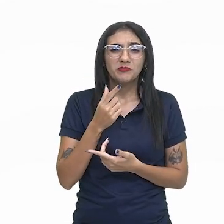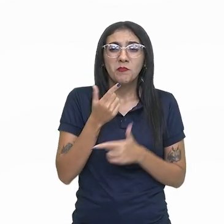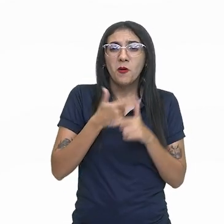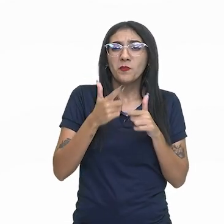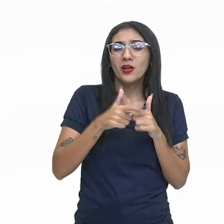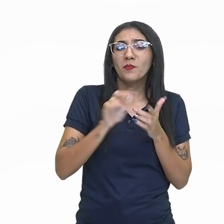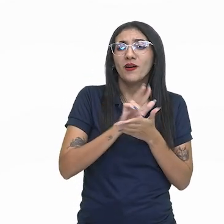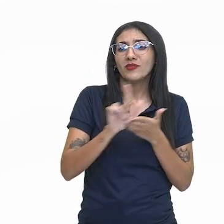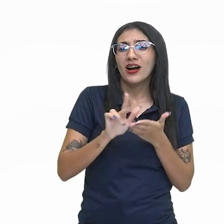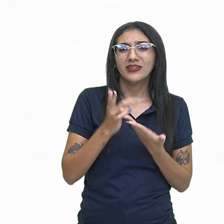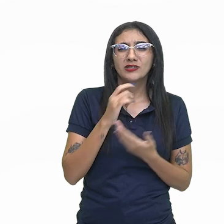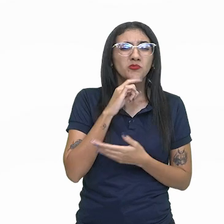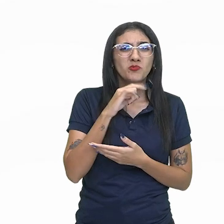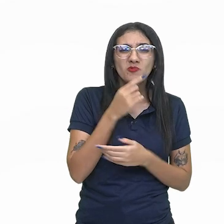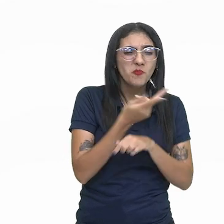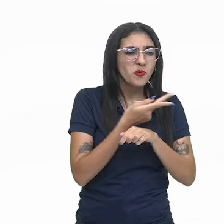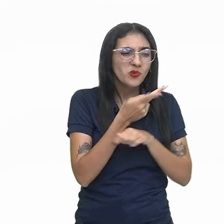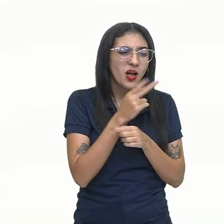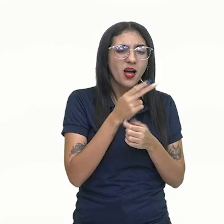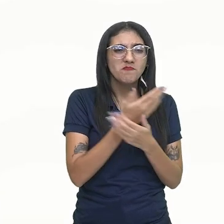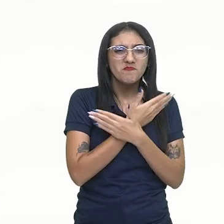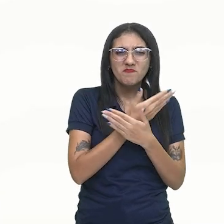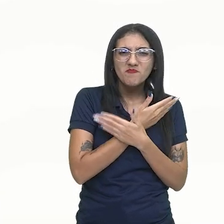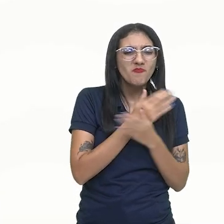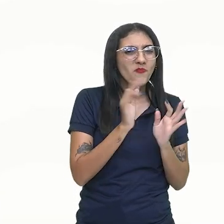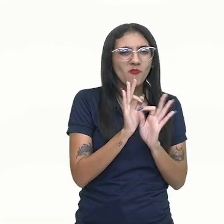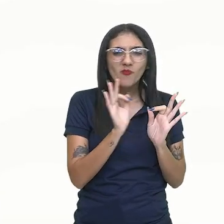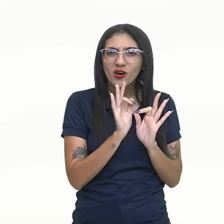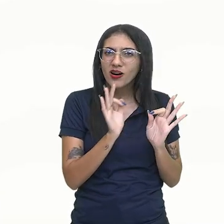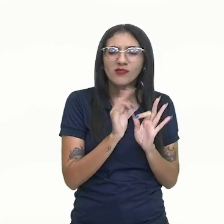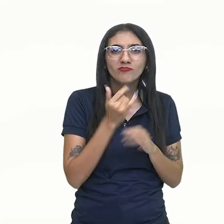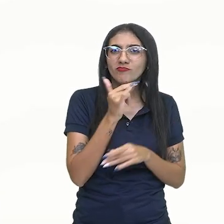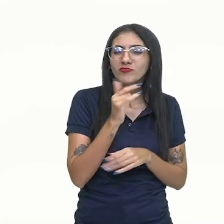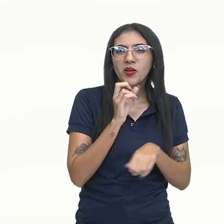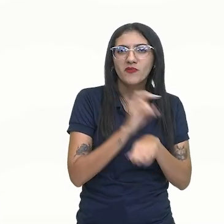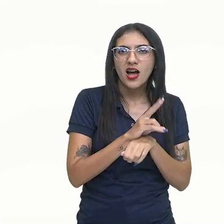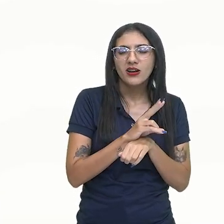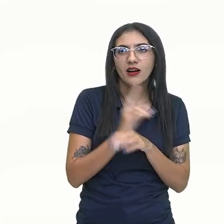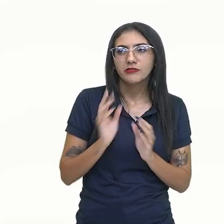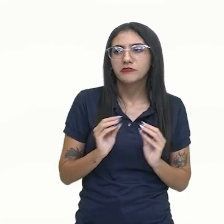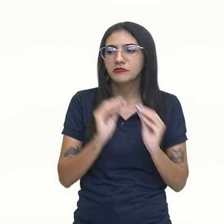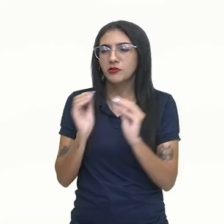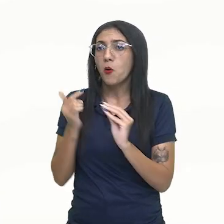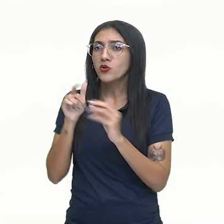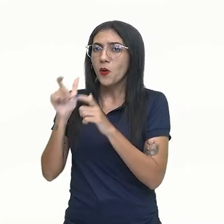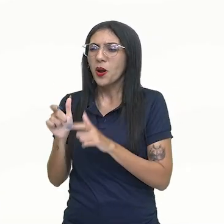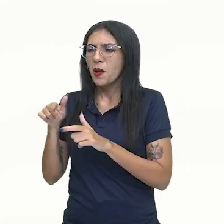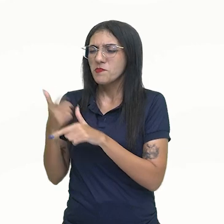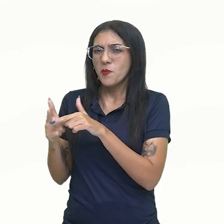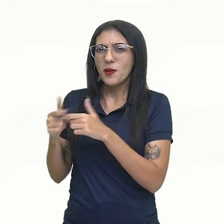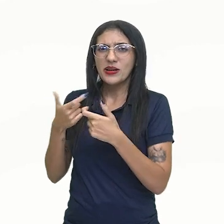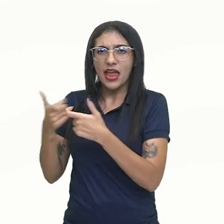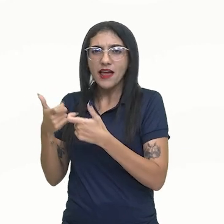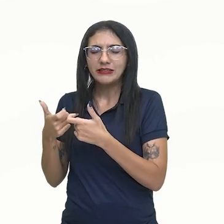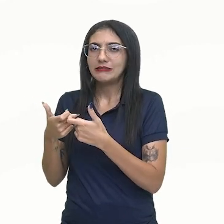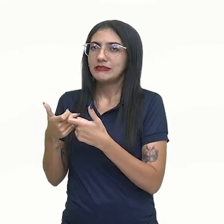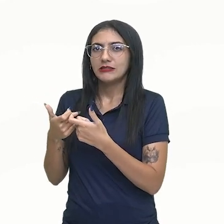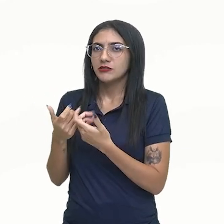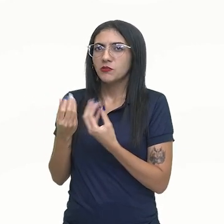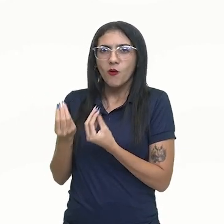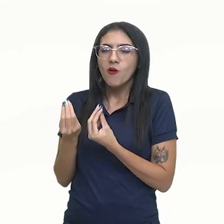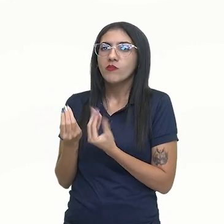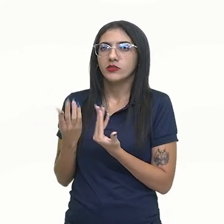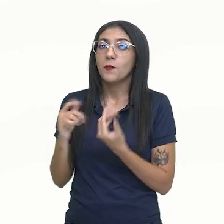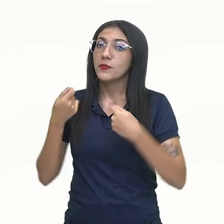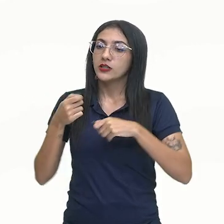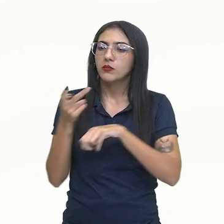estou conseguindo encontrar emprego, e aí eu vou procurar um país que está tendo ali conflitos, guerras. Não, eu vou procurar